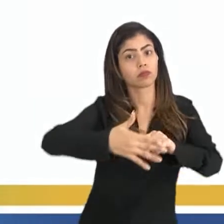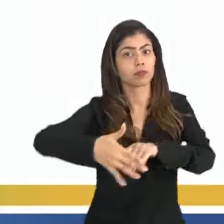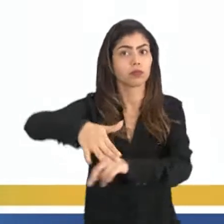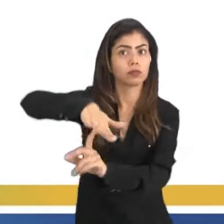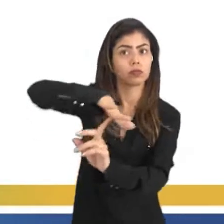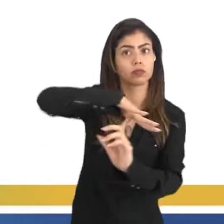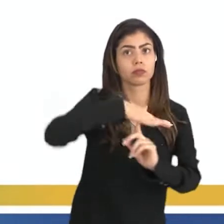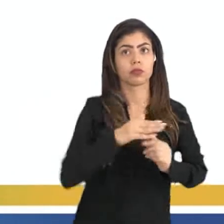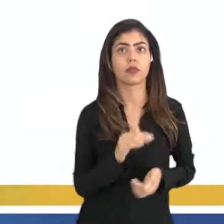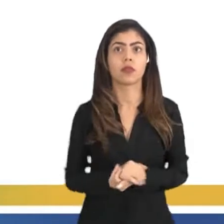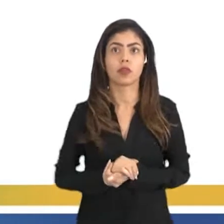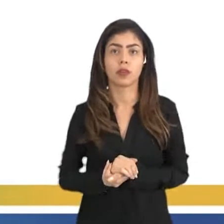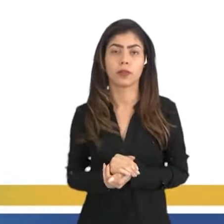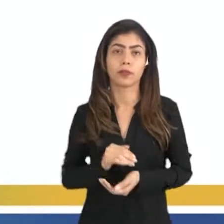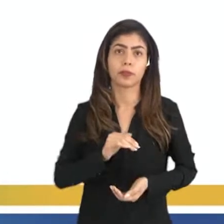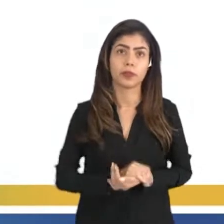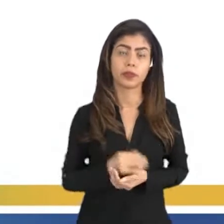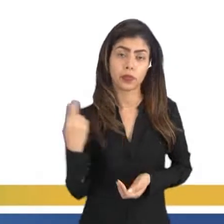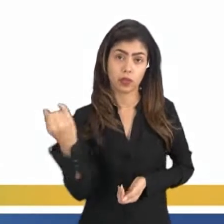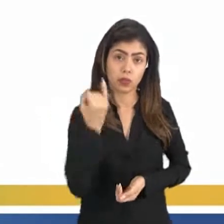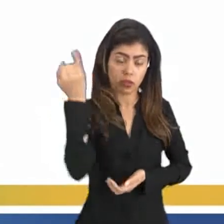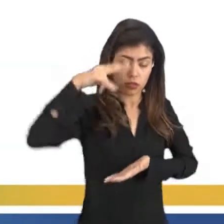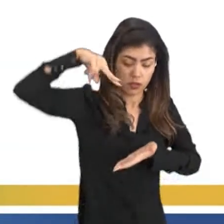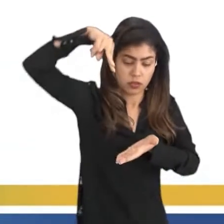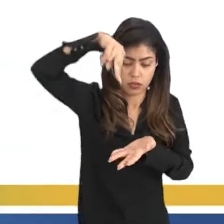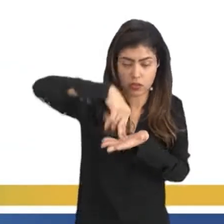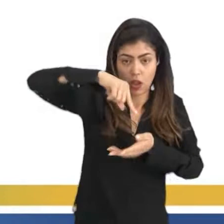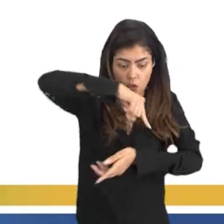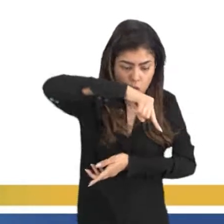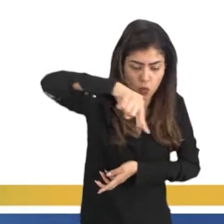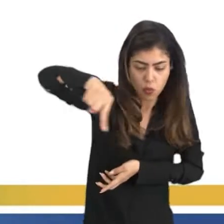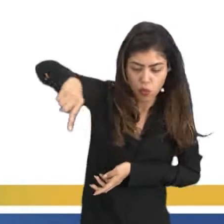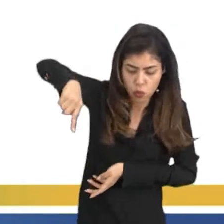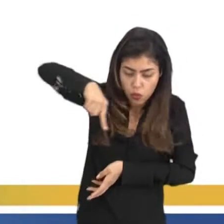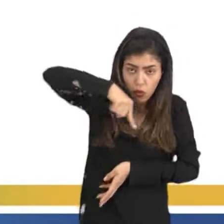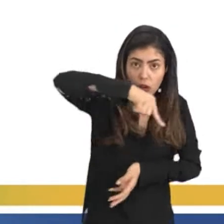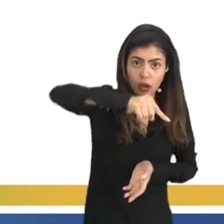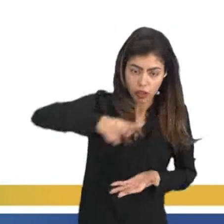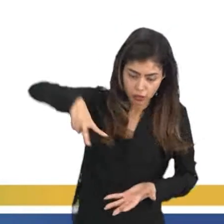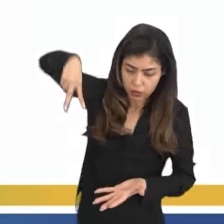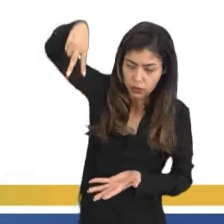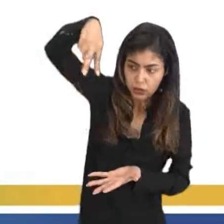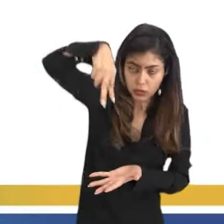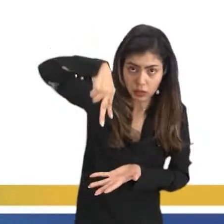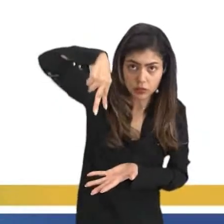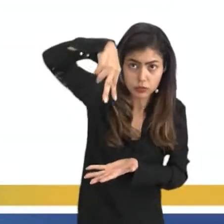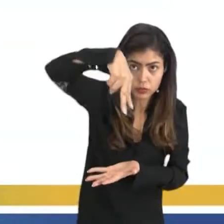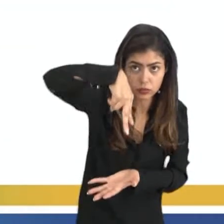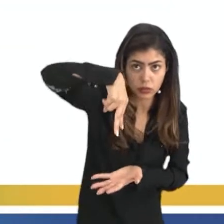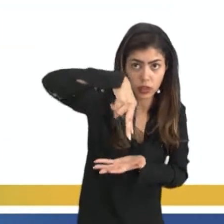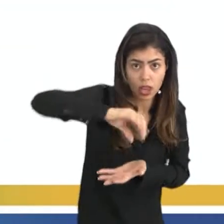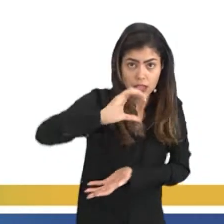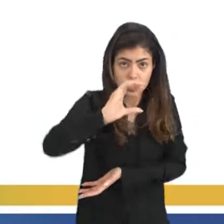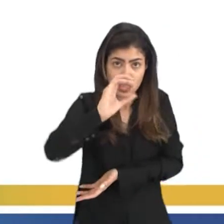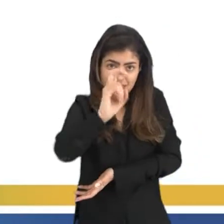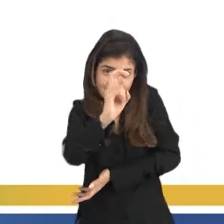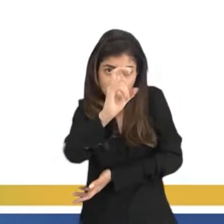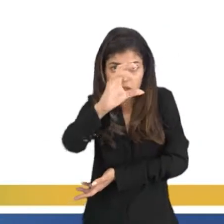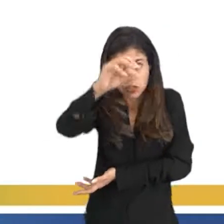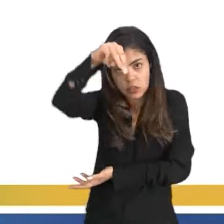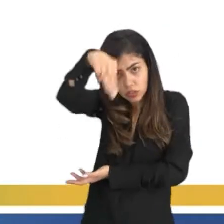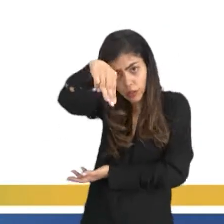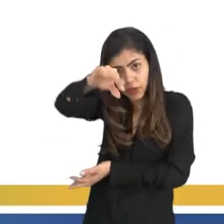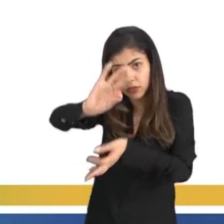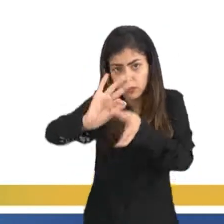objetivo é atingir uma placa no centro de um determinado alvo com apenas 5 centímetros de